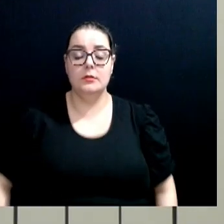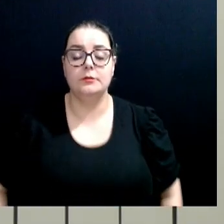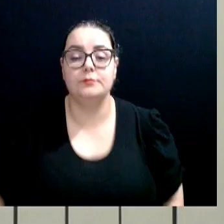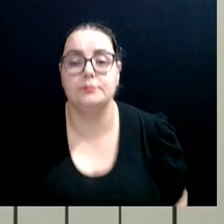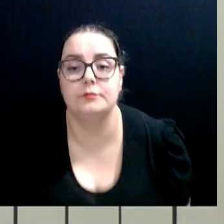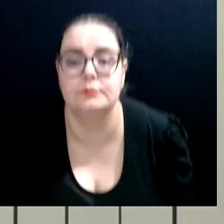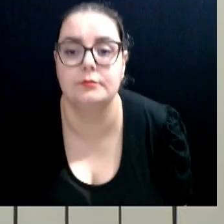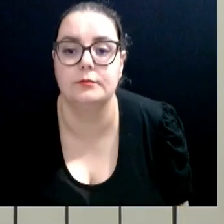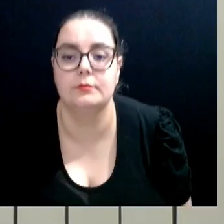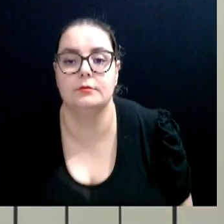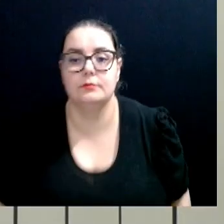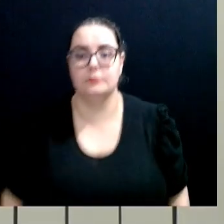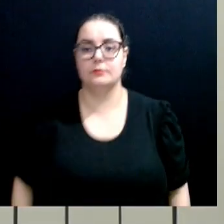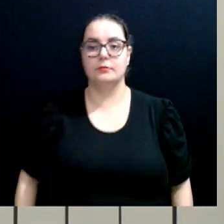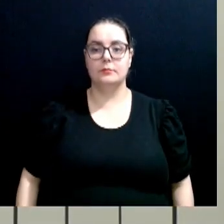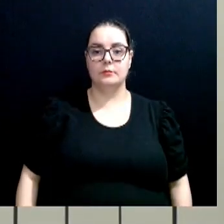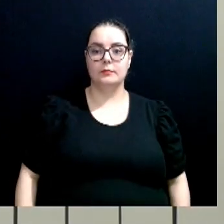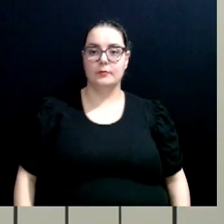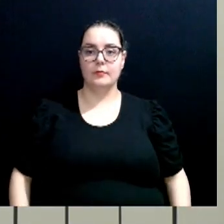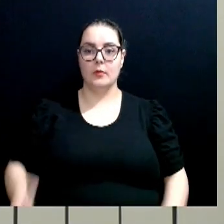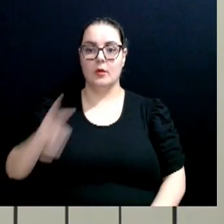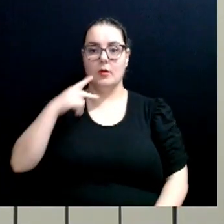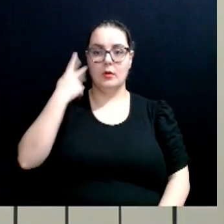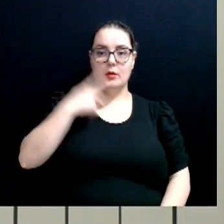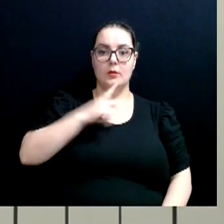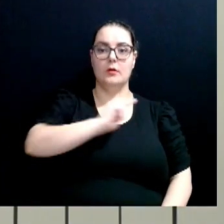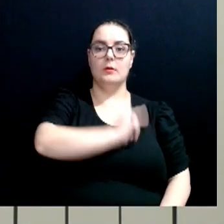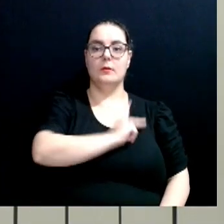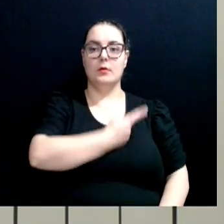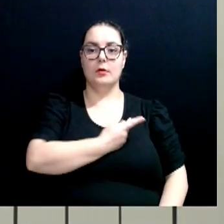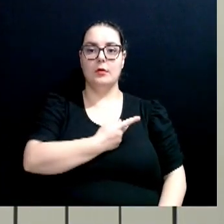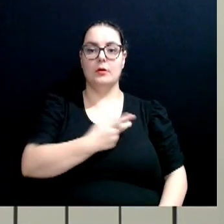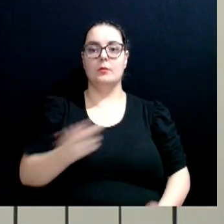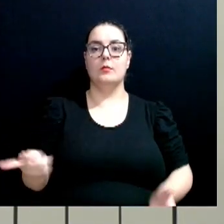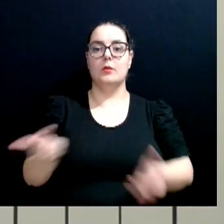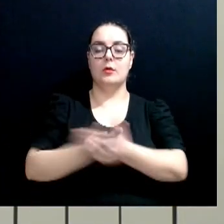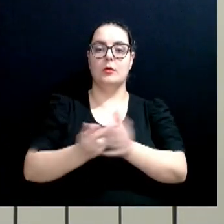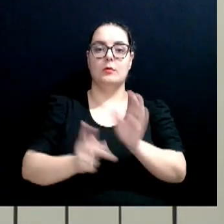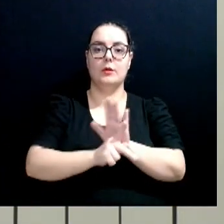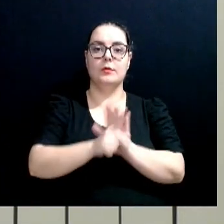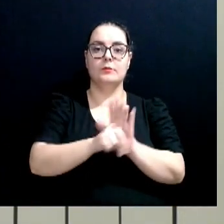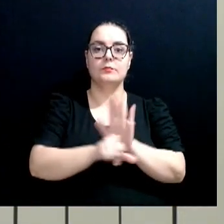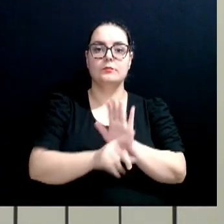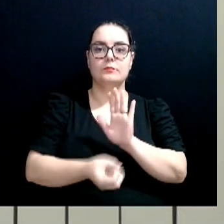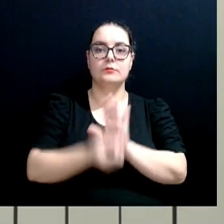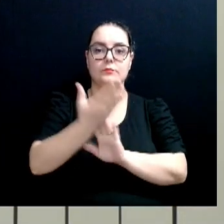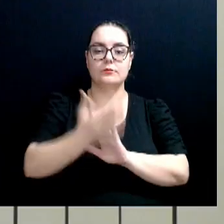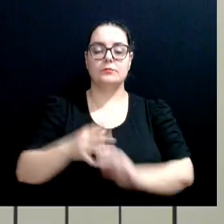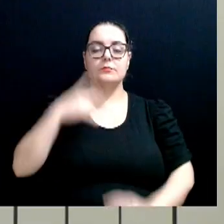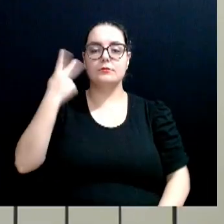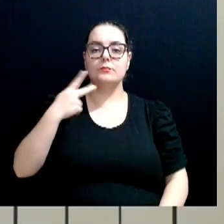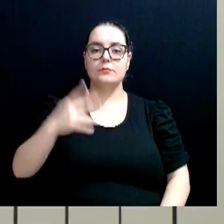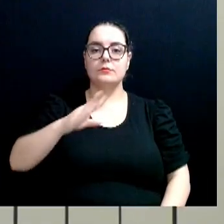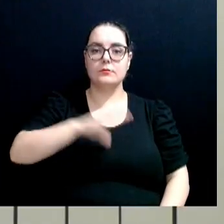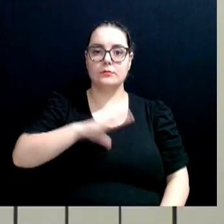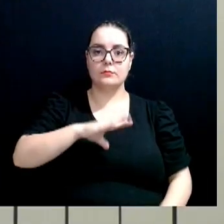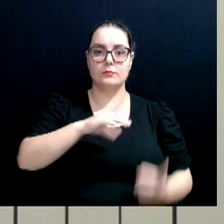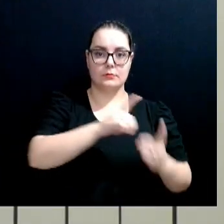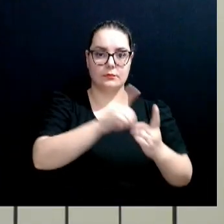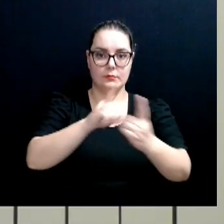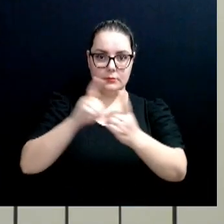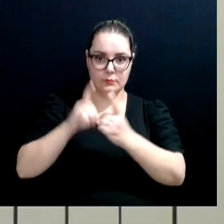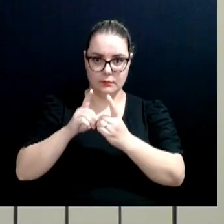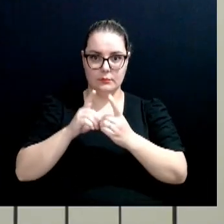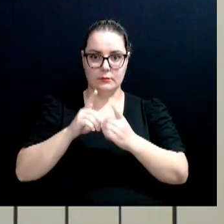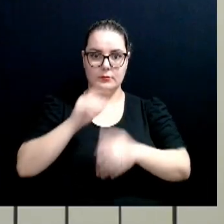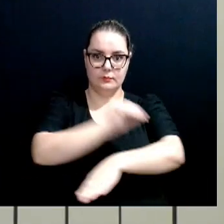vereador Paulo Haddad protocola projeto de lei para criar a política municipal de atenção e cuidados às